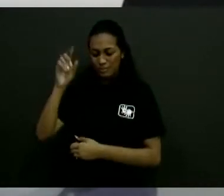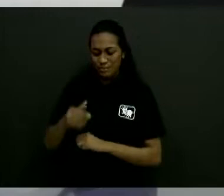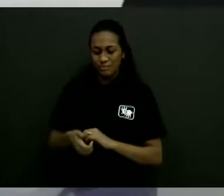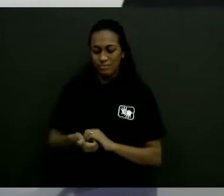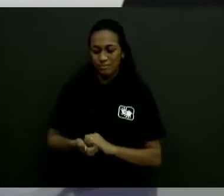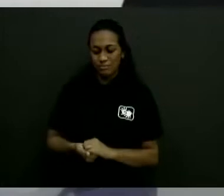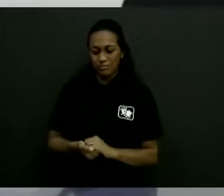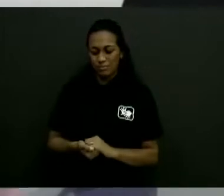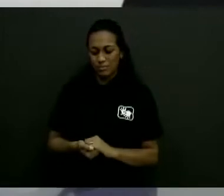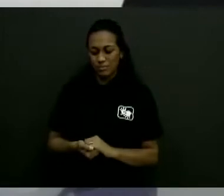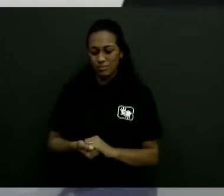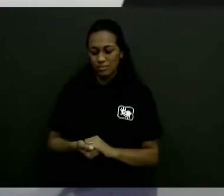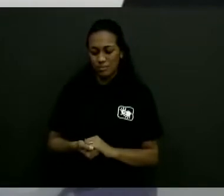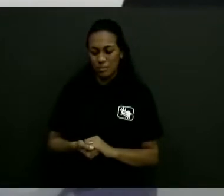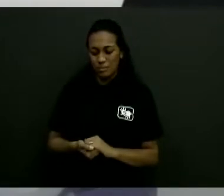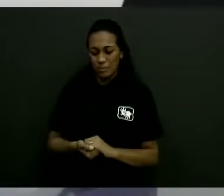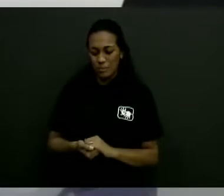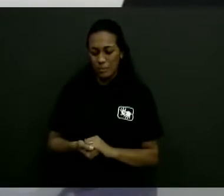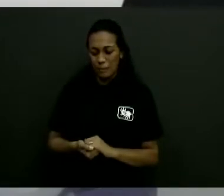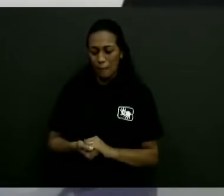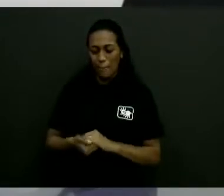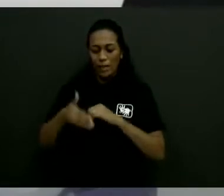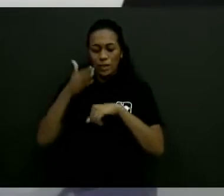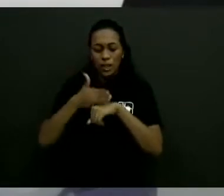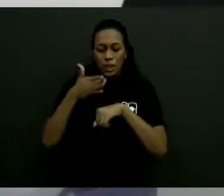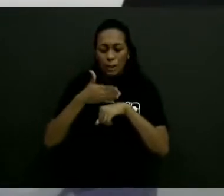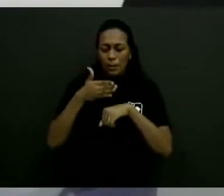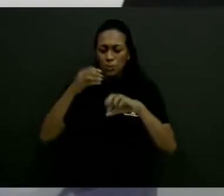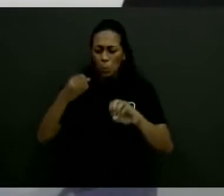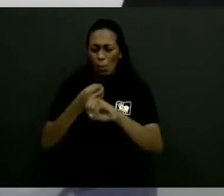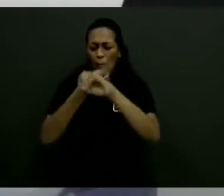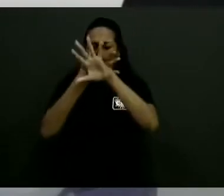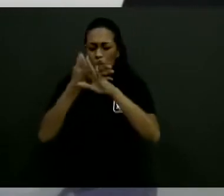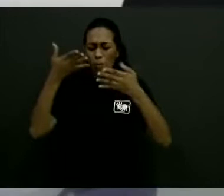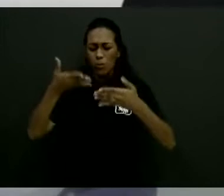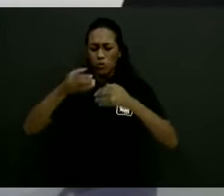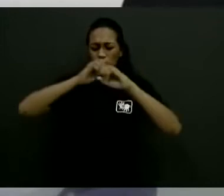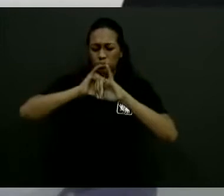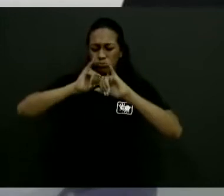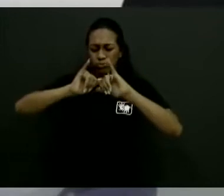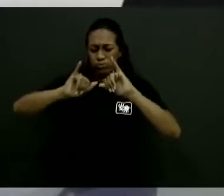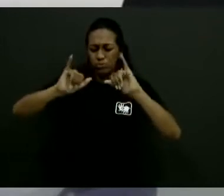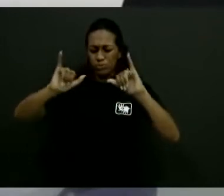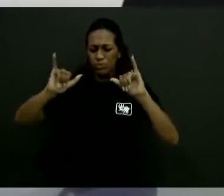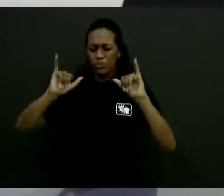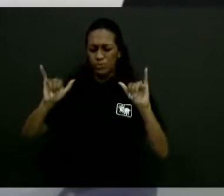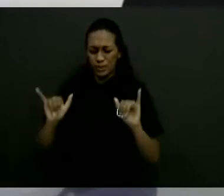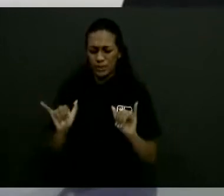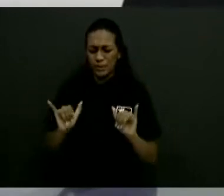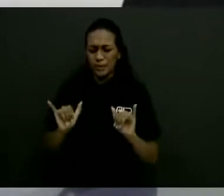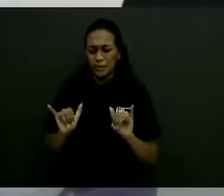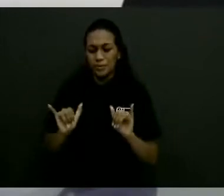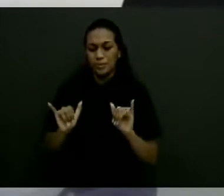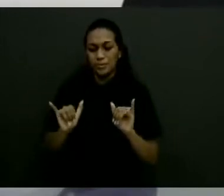thousands of people. E aonde esse nosso treinamento estiver chegando nessa tarde. And we ask that whatever